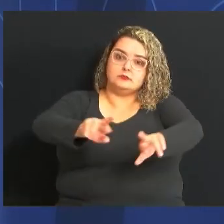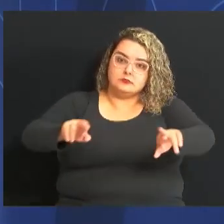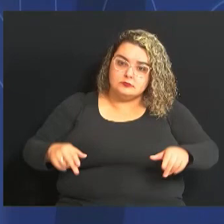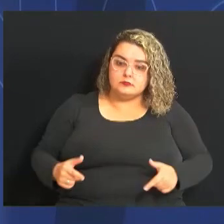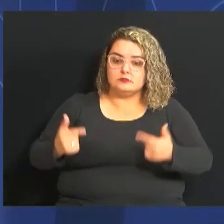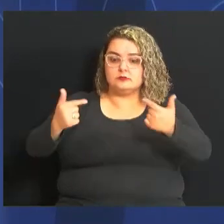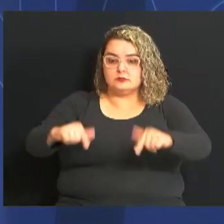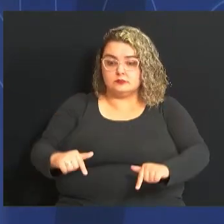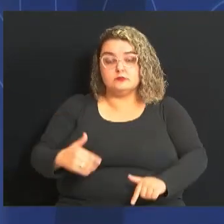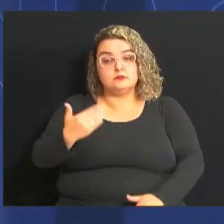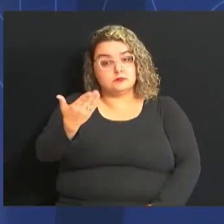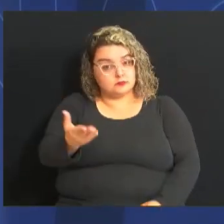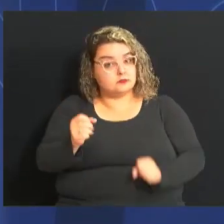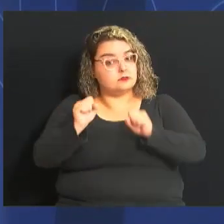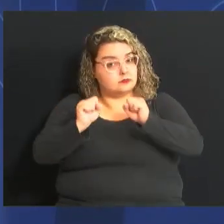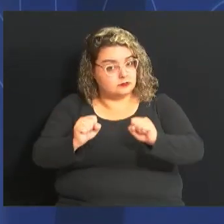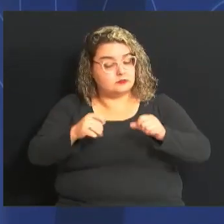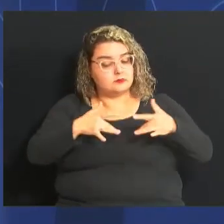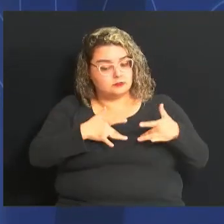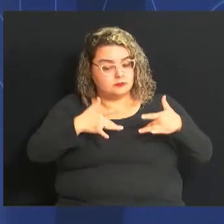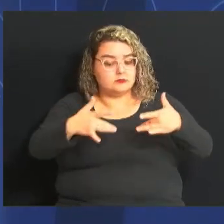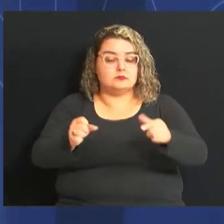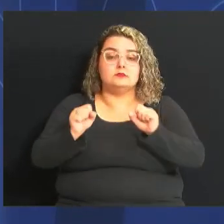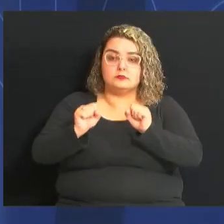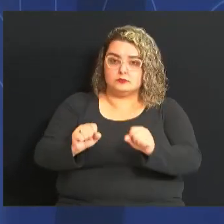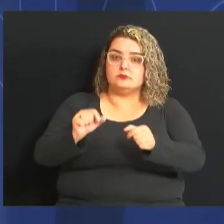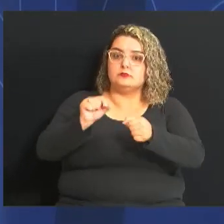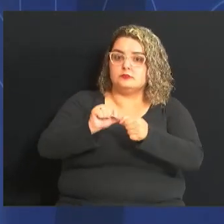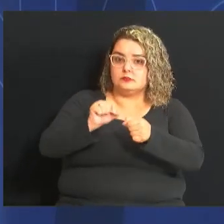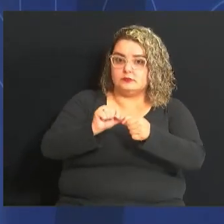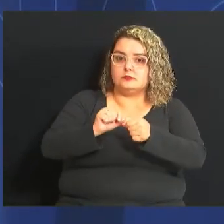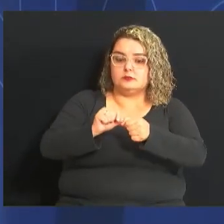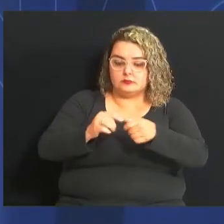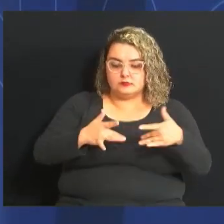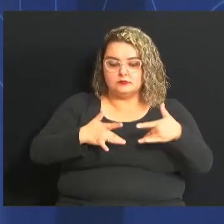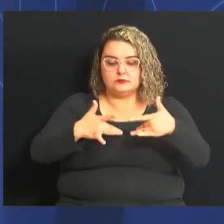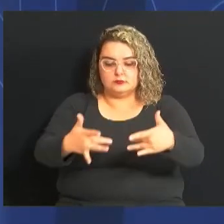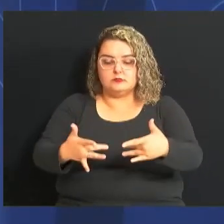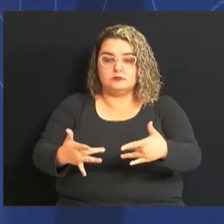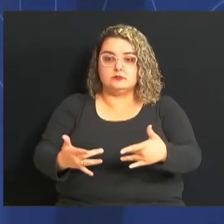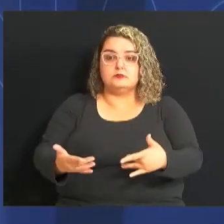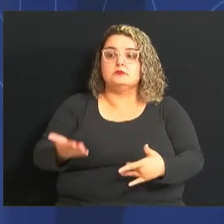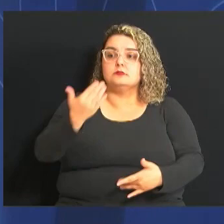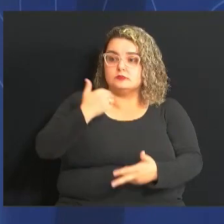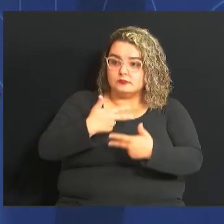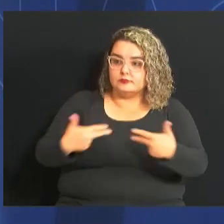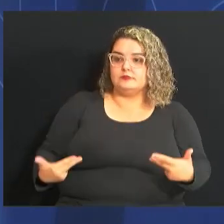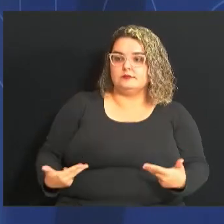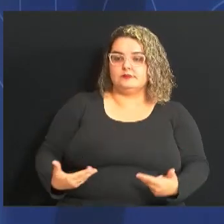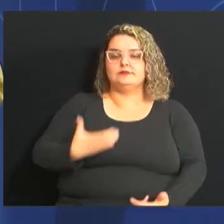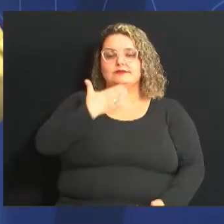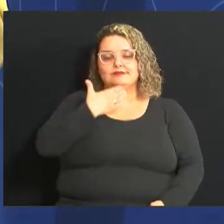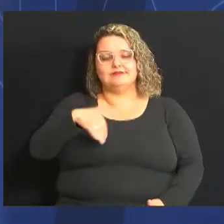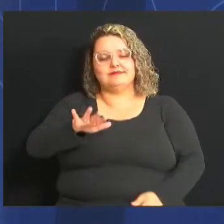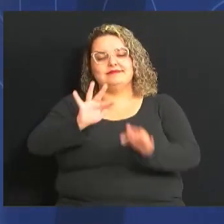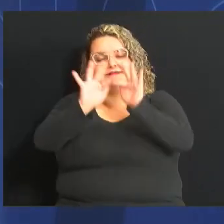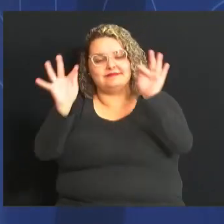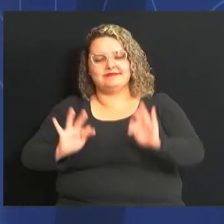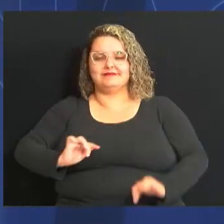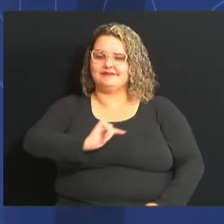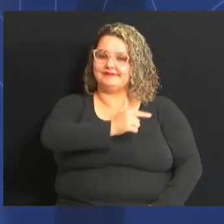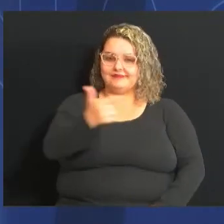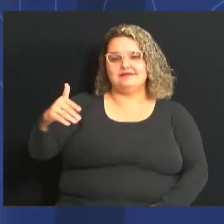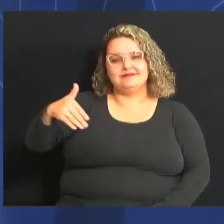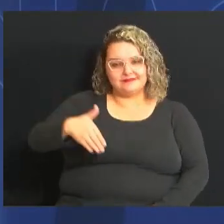em condição e puder, então faça essa doação de alimento para fazer um Natal mais feliz. Vamos